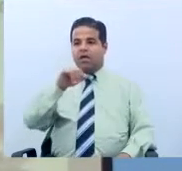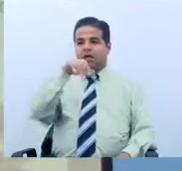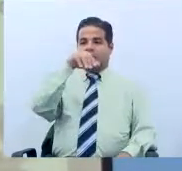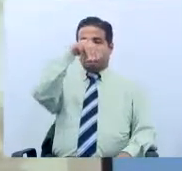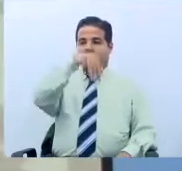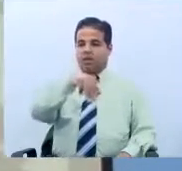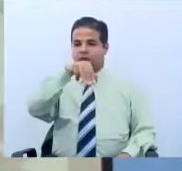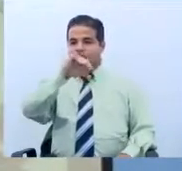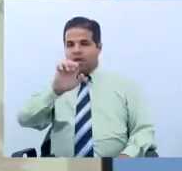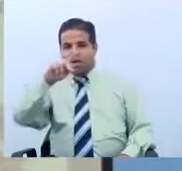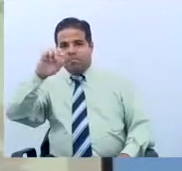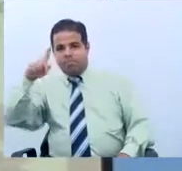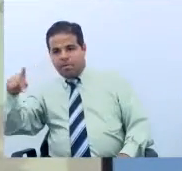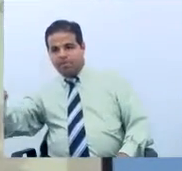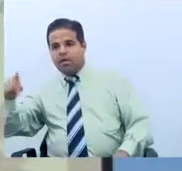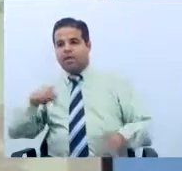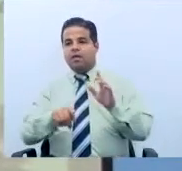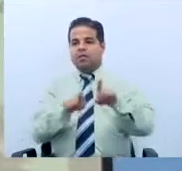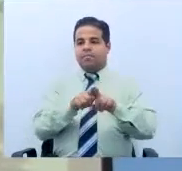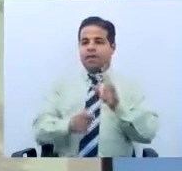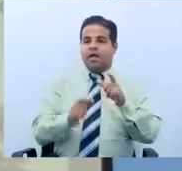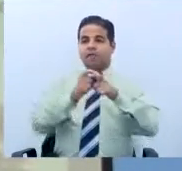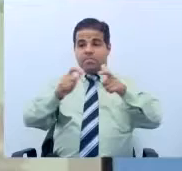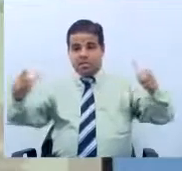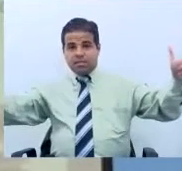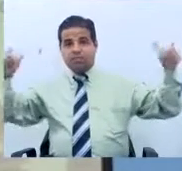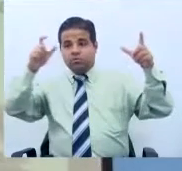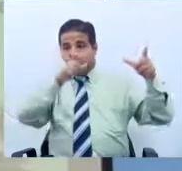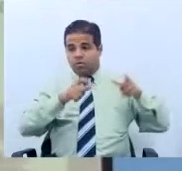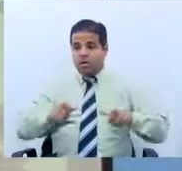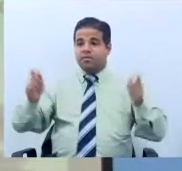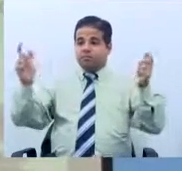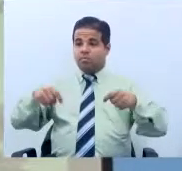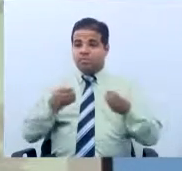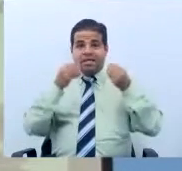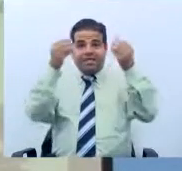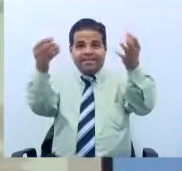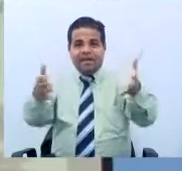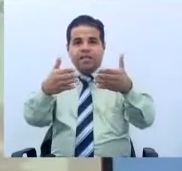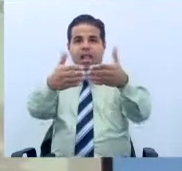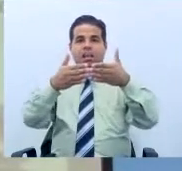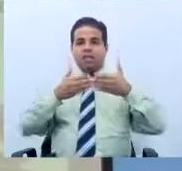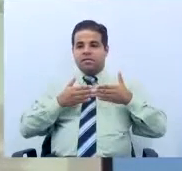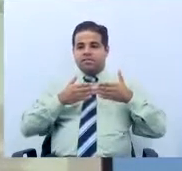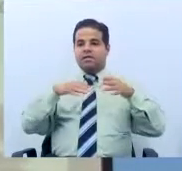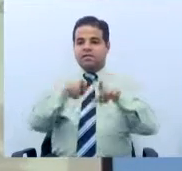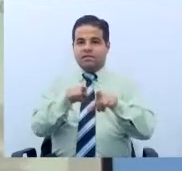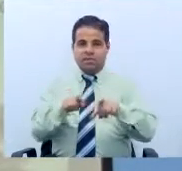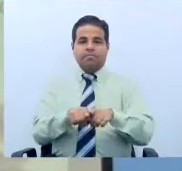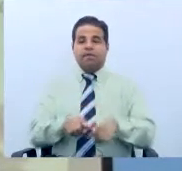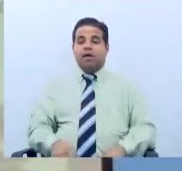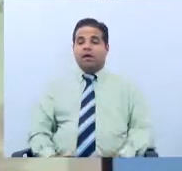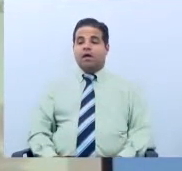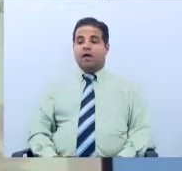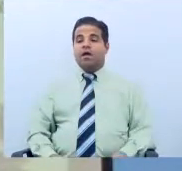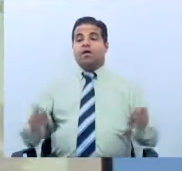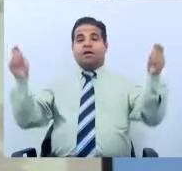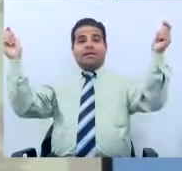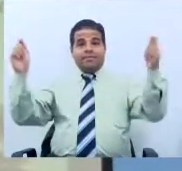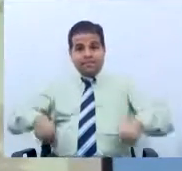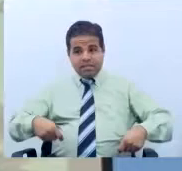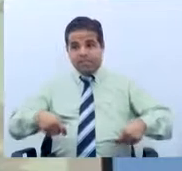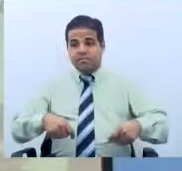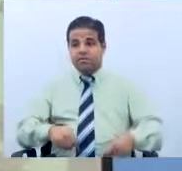A ampliação de locais em que possam ser concedidas licenças de funcionamento.